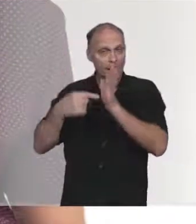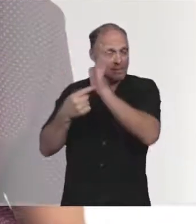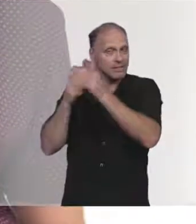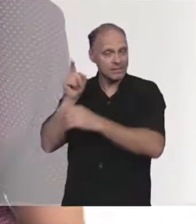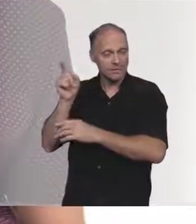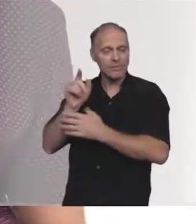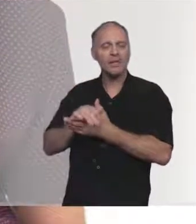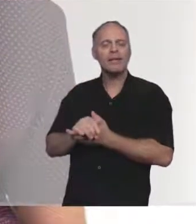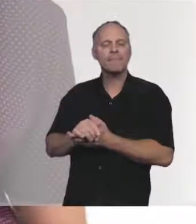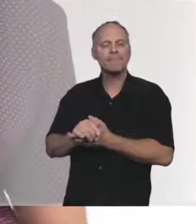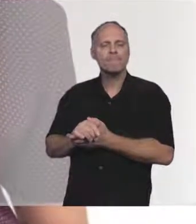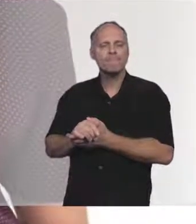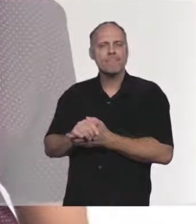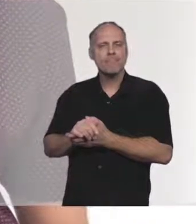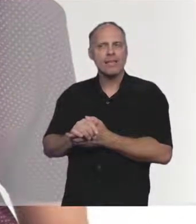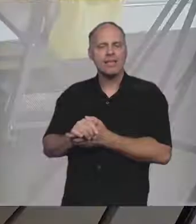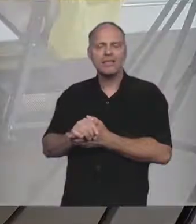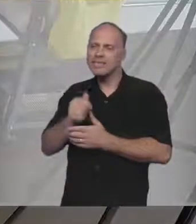E